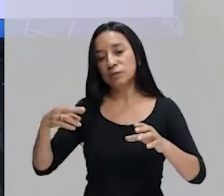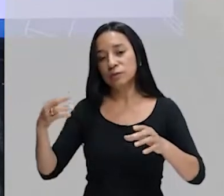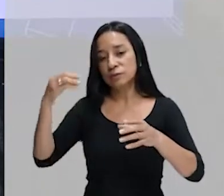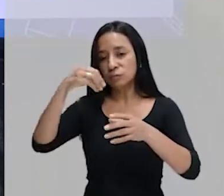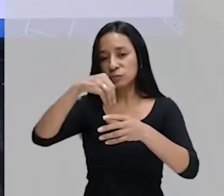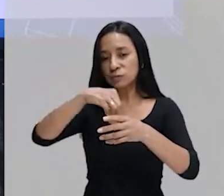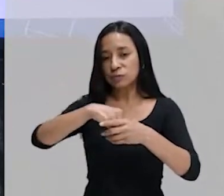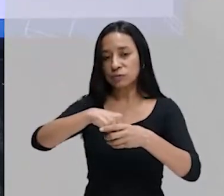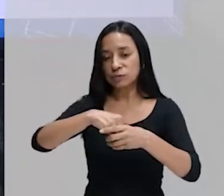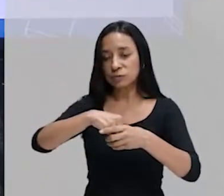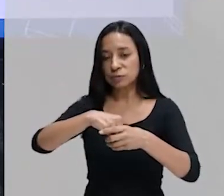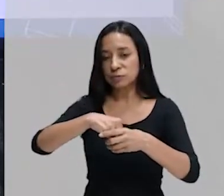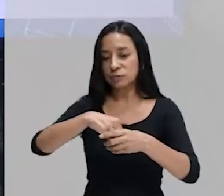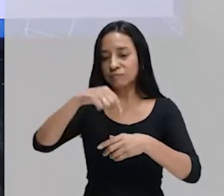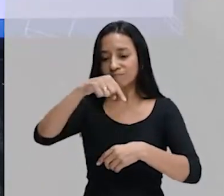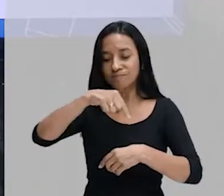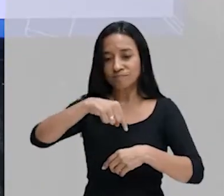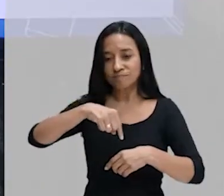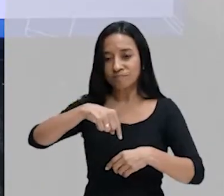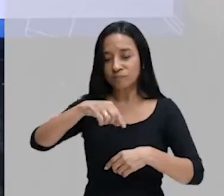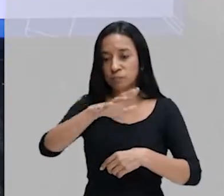foi introduzida nesse